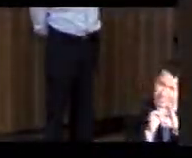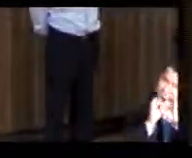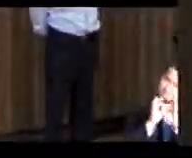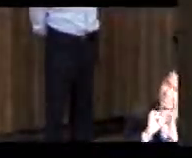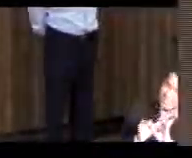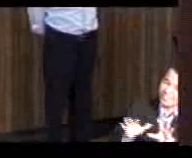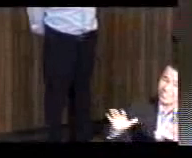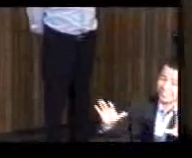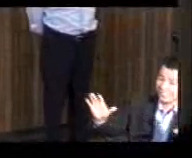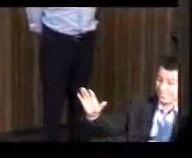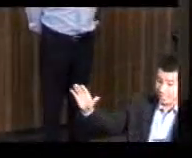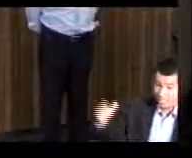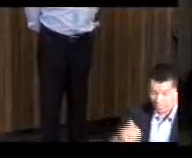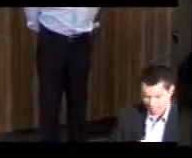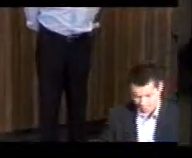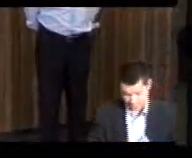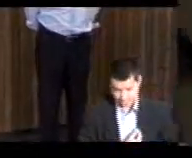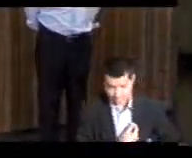Bonito.